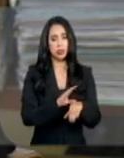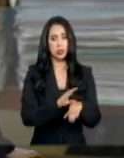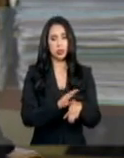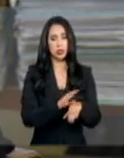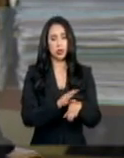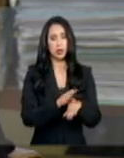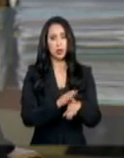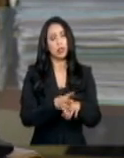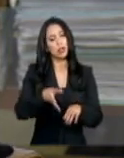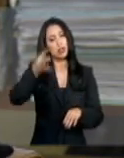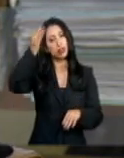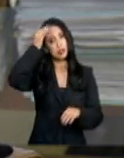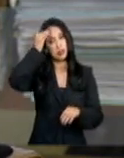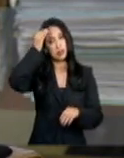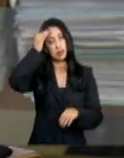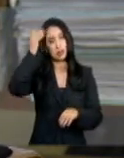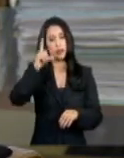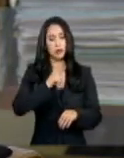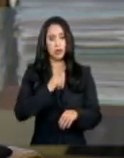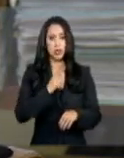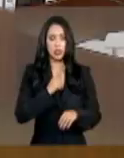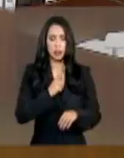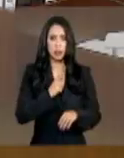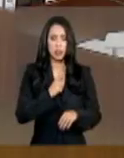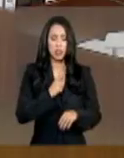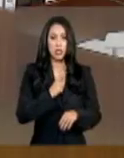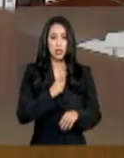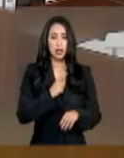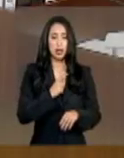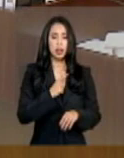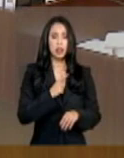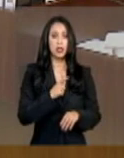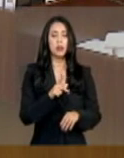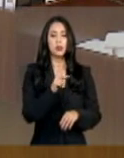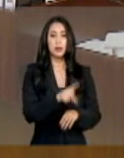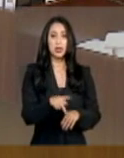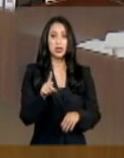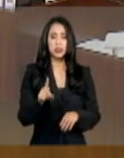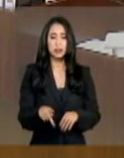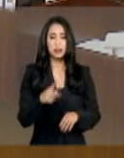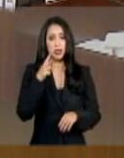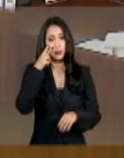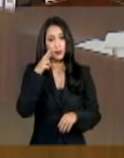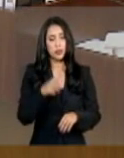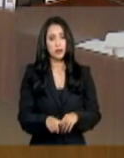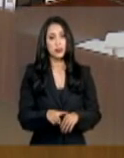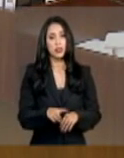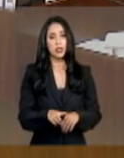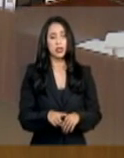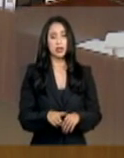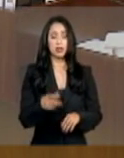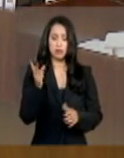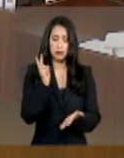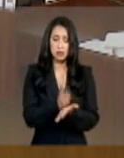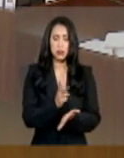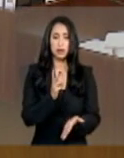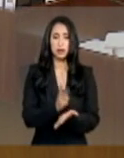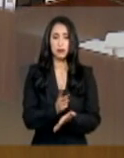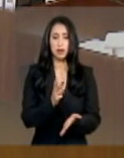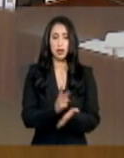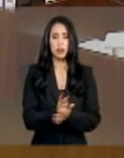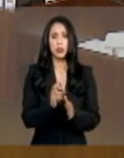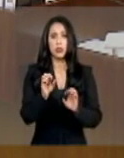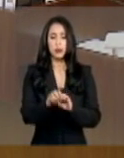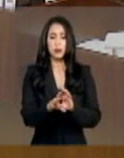esse entendimento tem o beneplácito do batistério doutrinário valendo reproduzir em face de sua pertinência a lição de